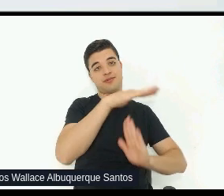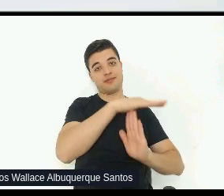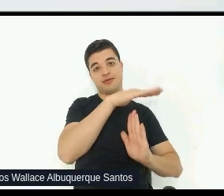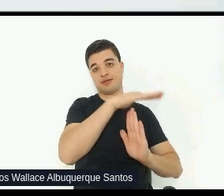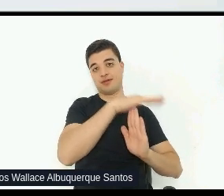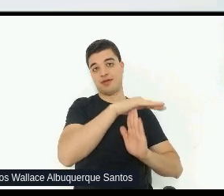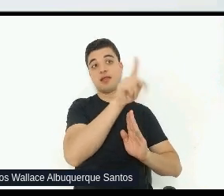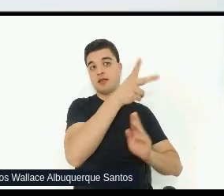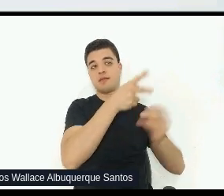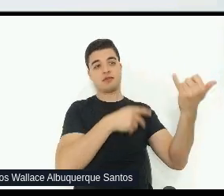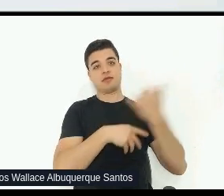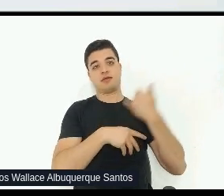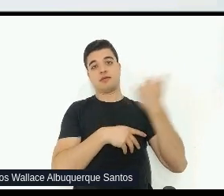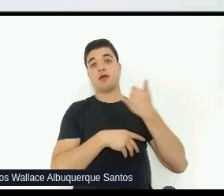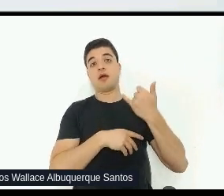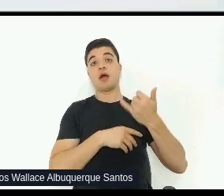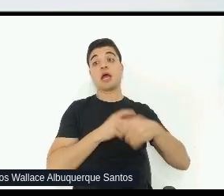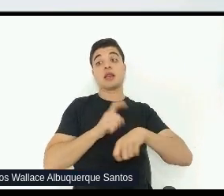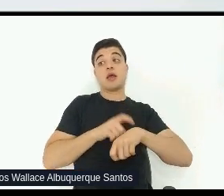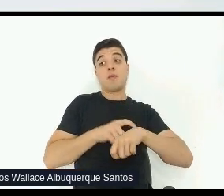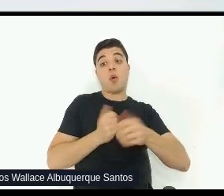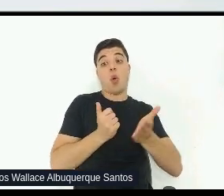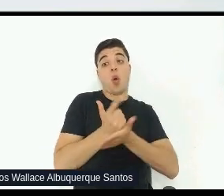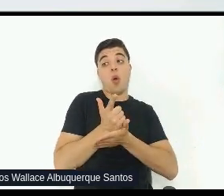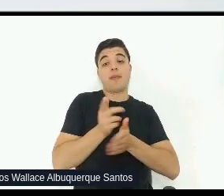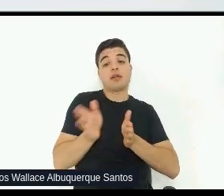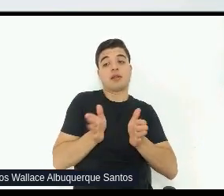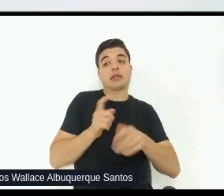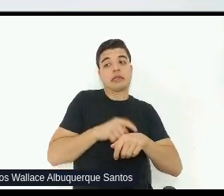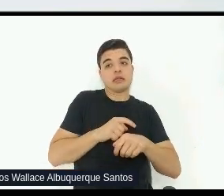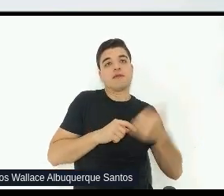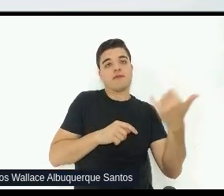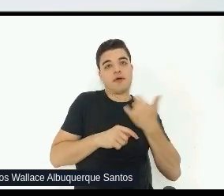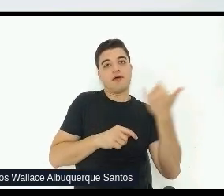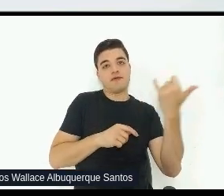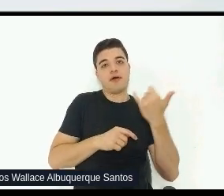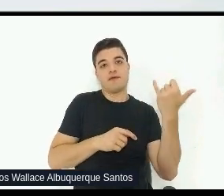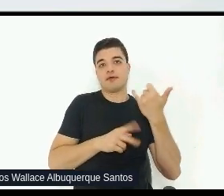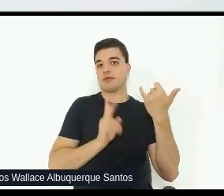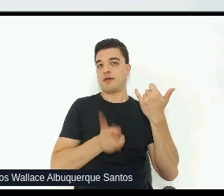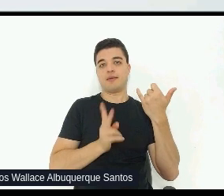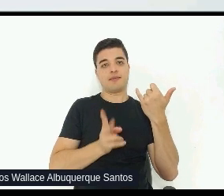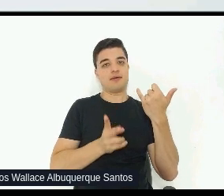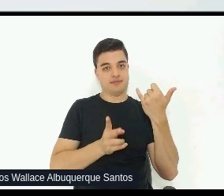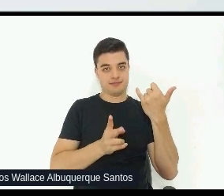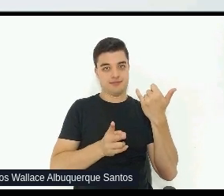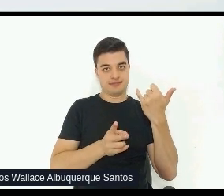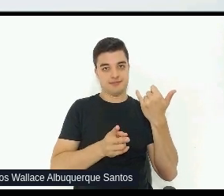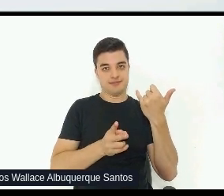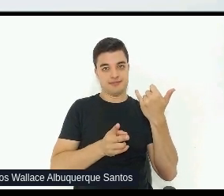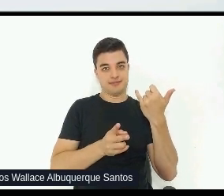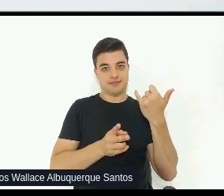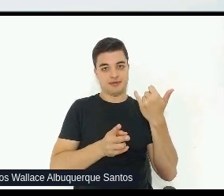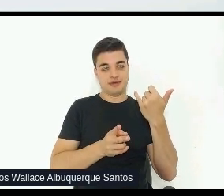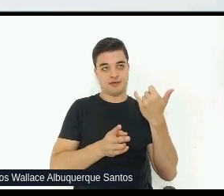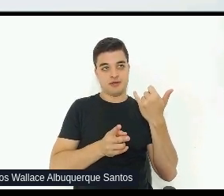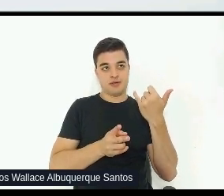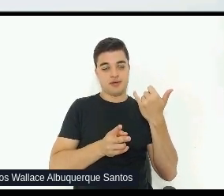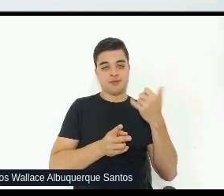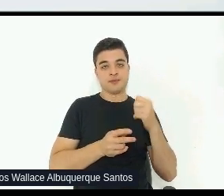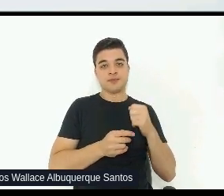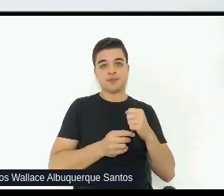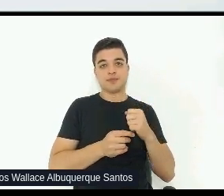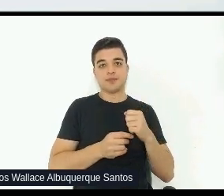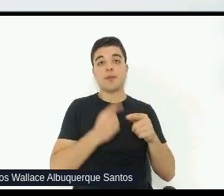qual é o tempo que ele tem para concluir aquela etapa, qual é o tempo que ele tem para fazer aquela compra. E, ao mesmo tempo, ele